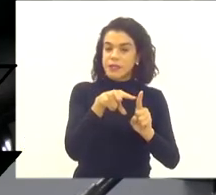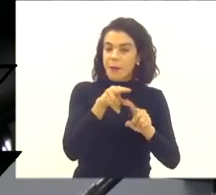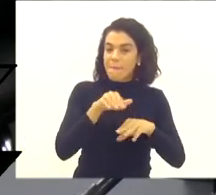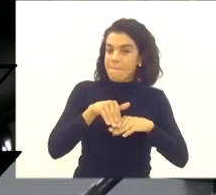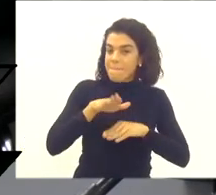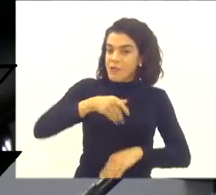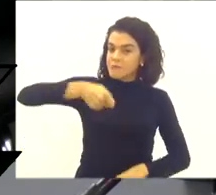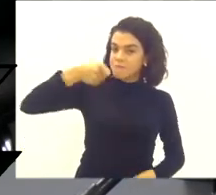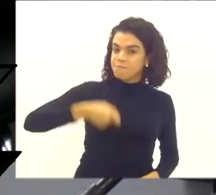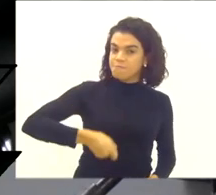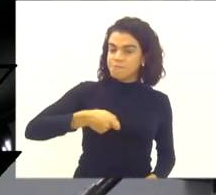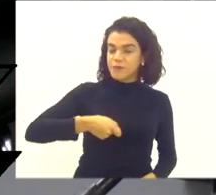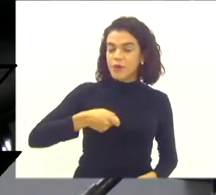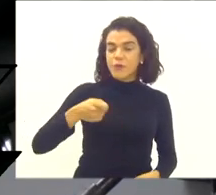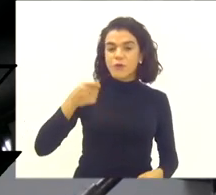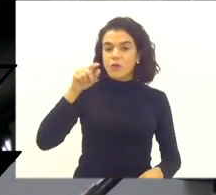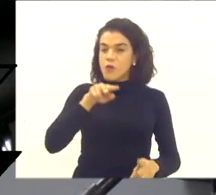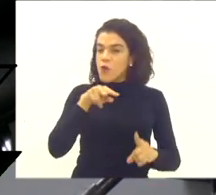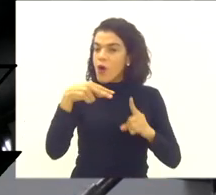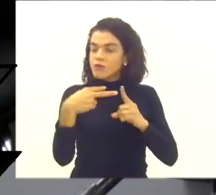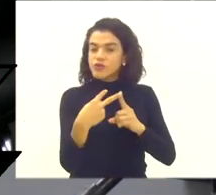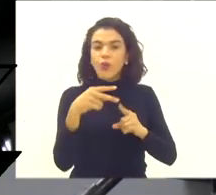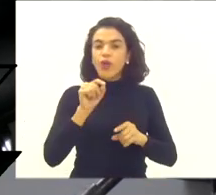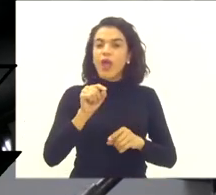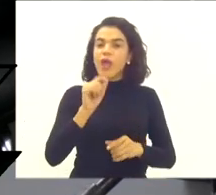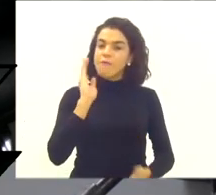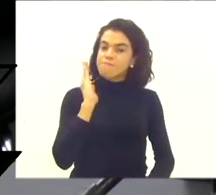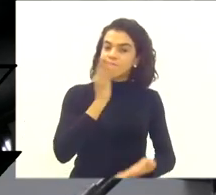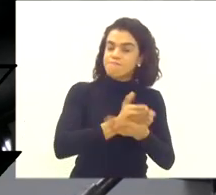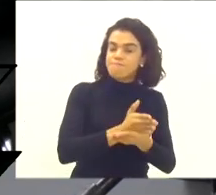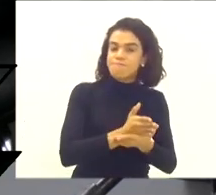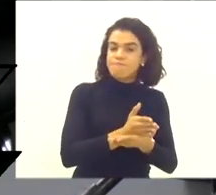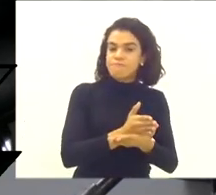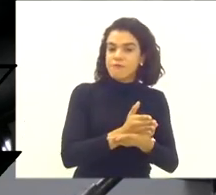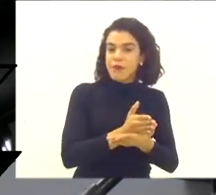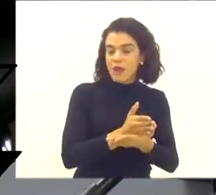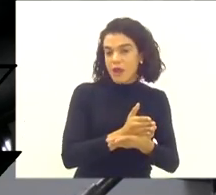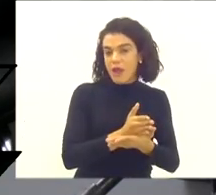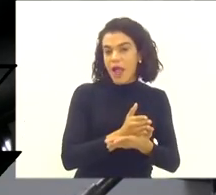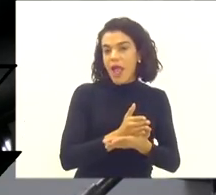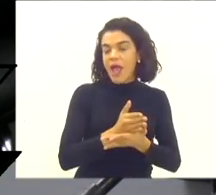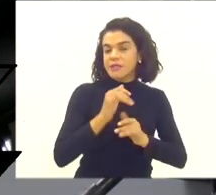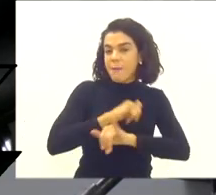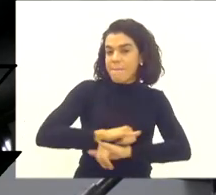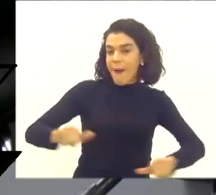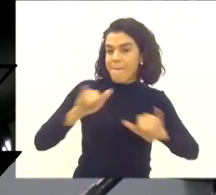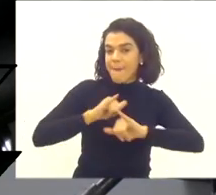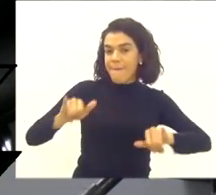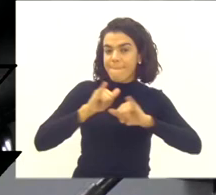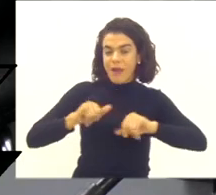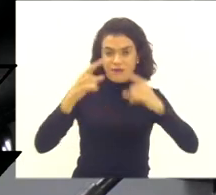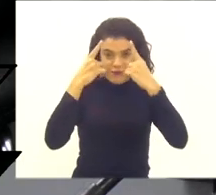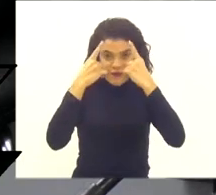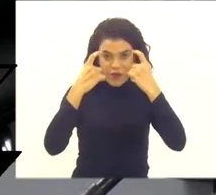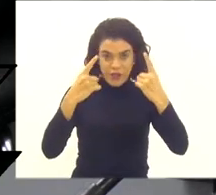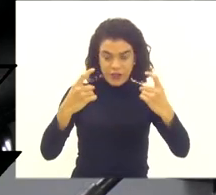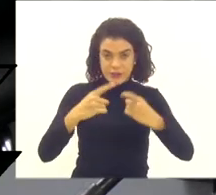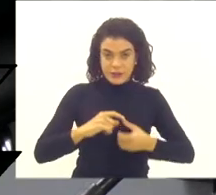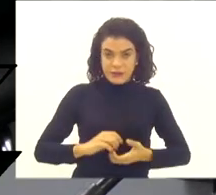radical né no sentido de conter e coibir Essas manifestações de violência